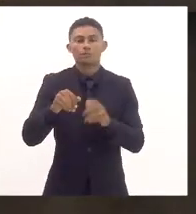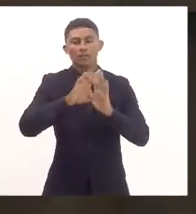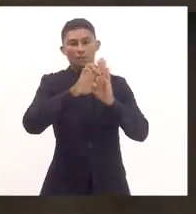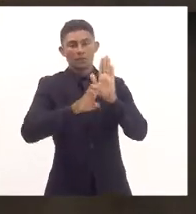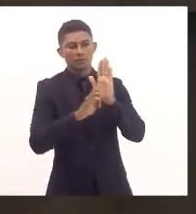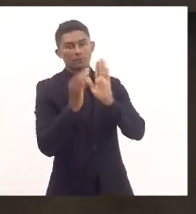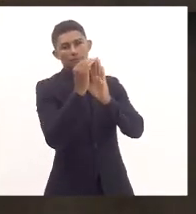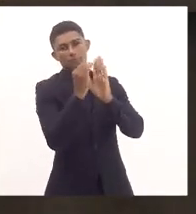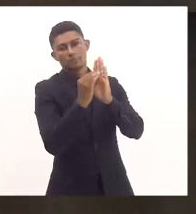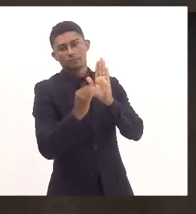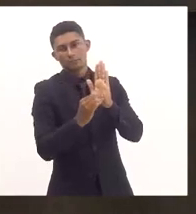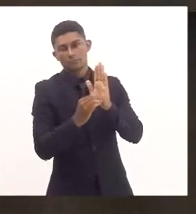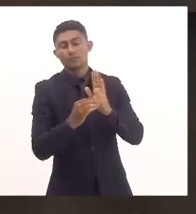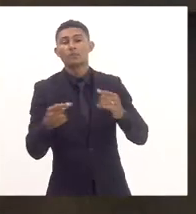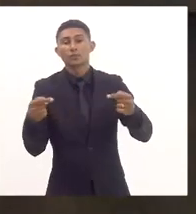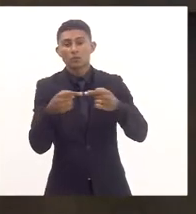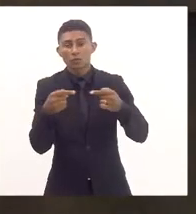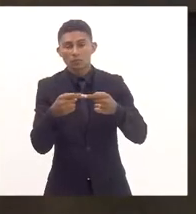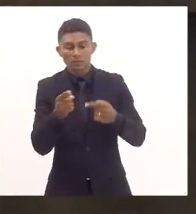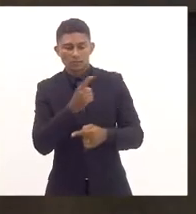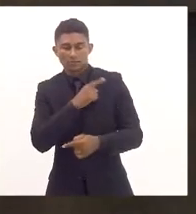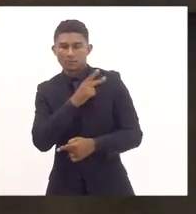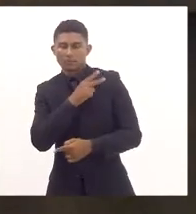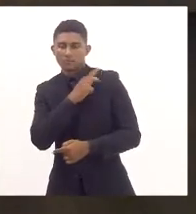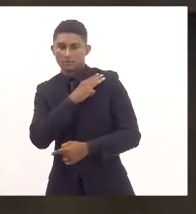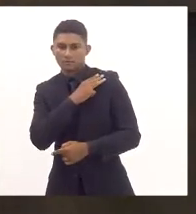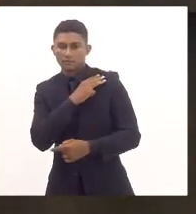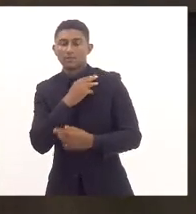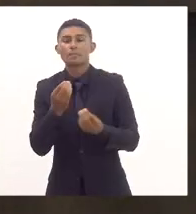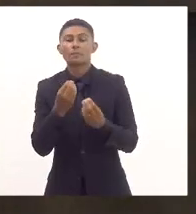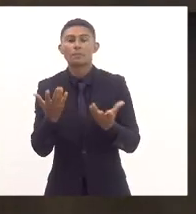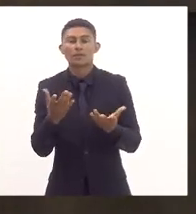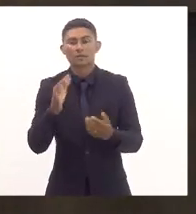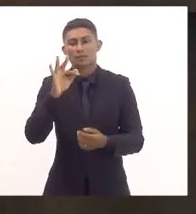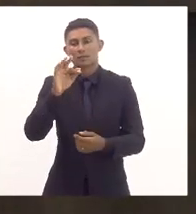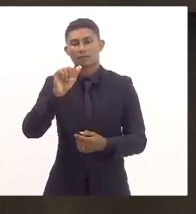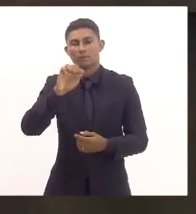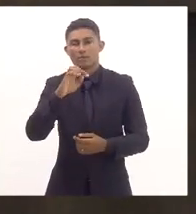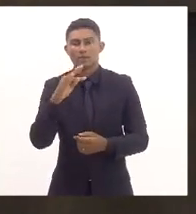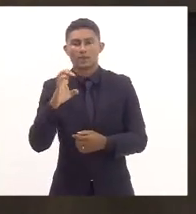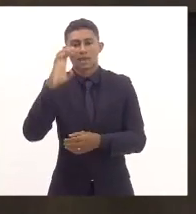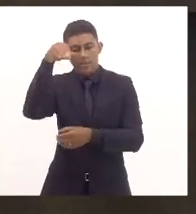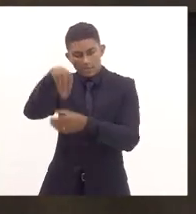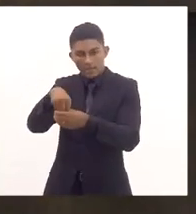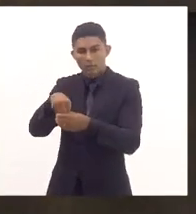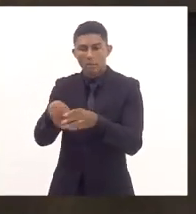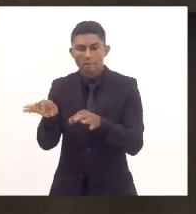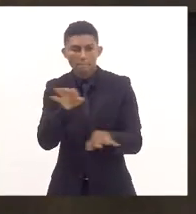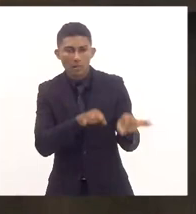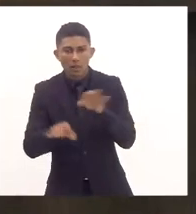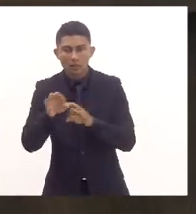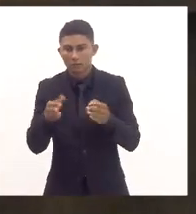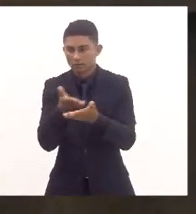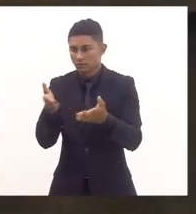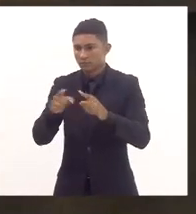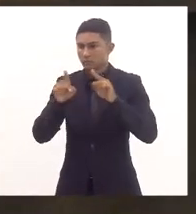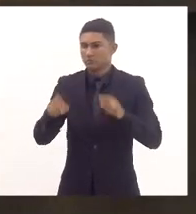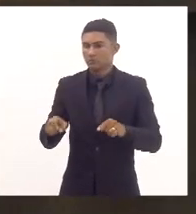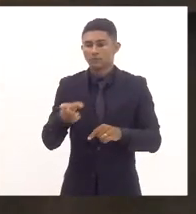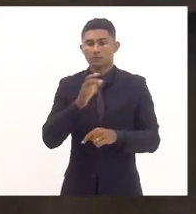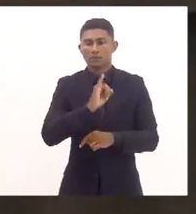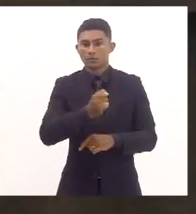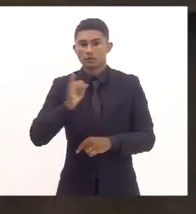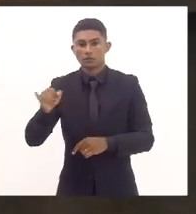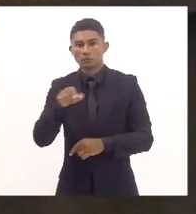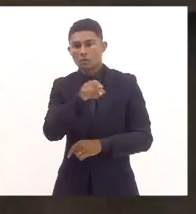Jaílson equivalente a escolaridade traga vai até que possa aceitar o plano de carreira e garantir que os instrutores